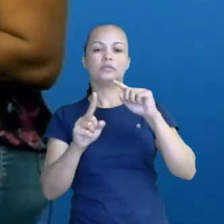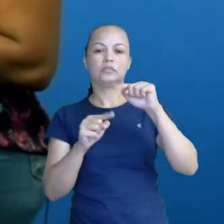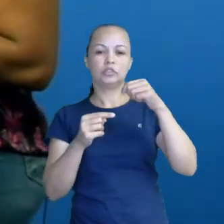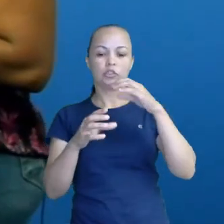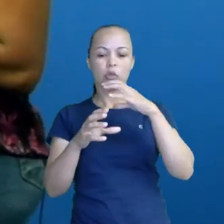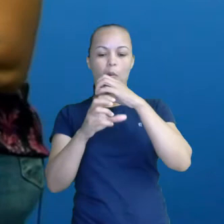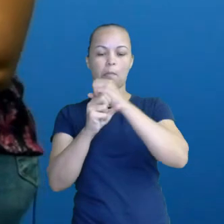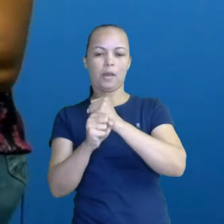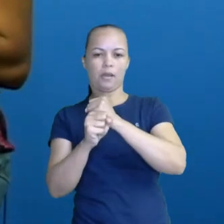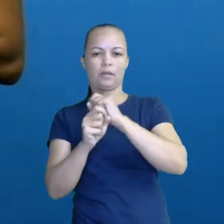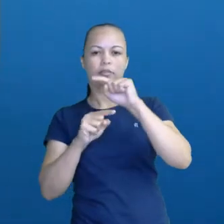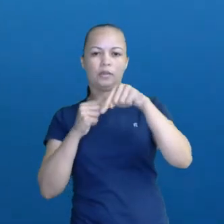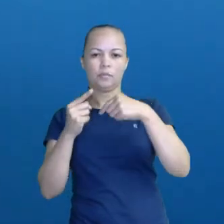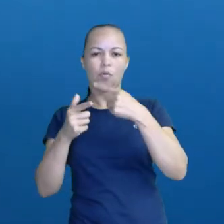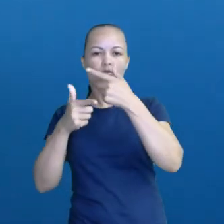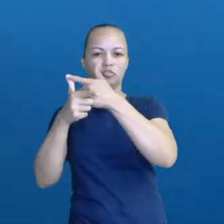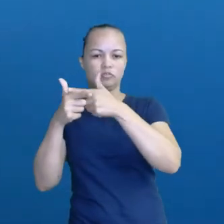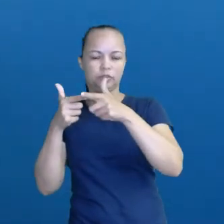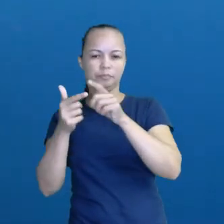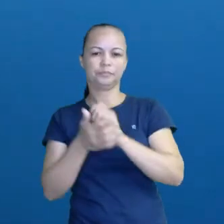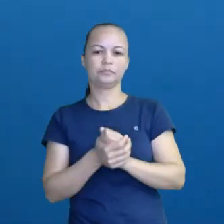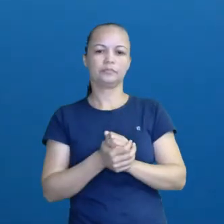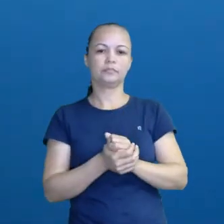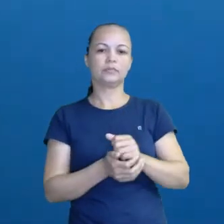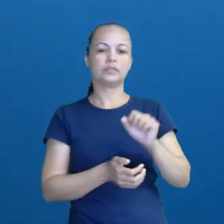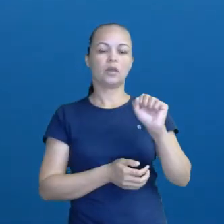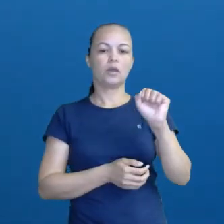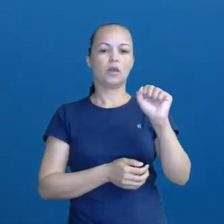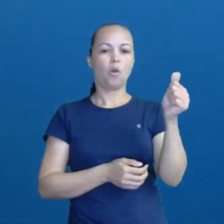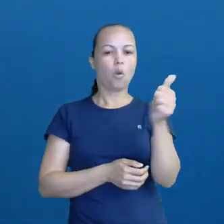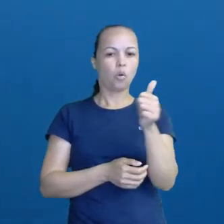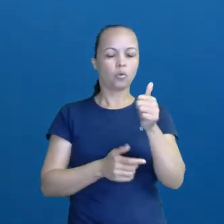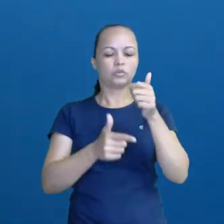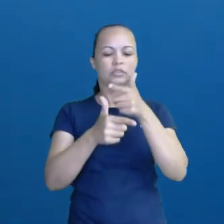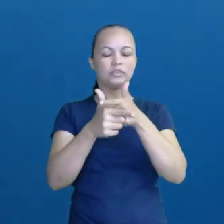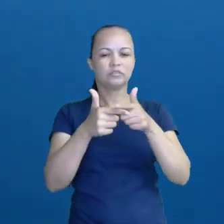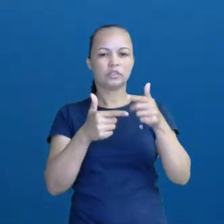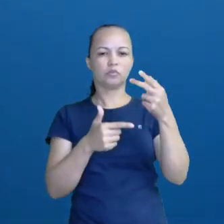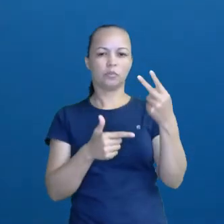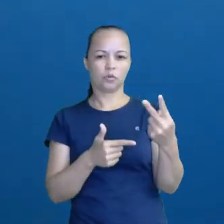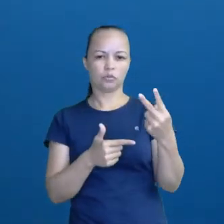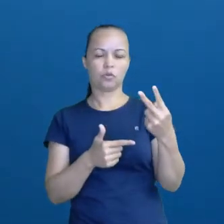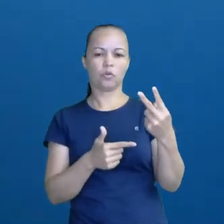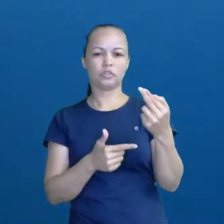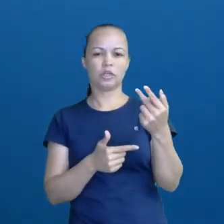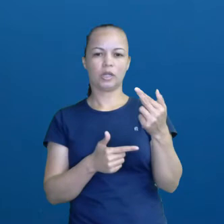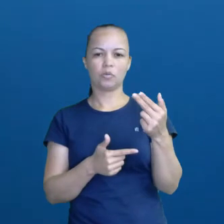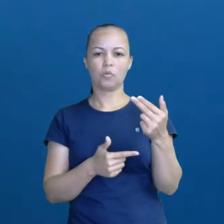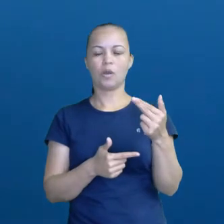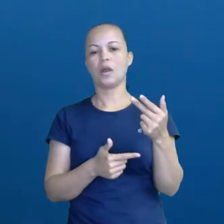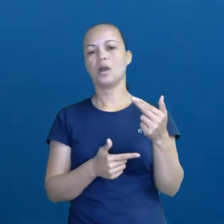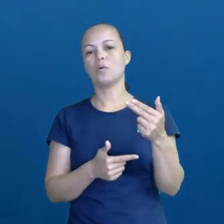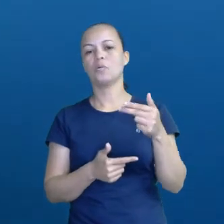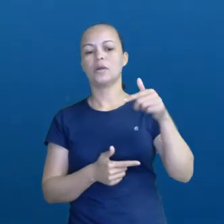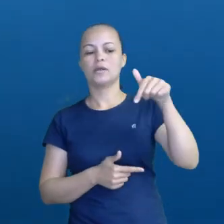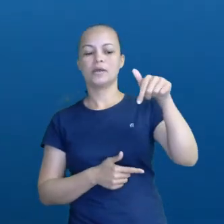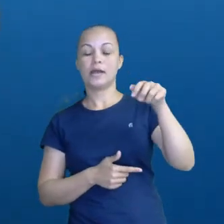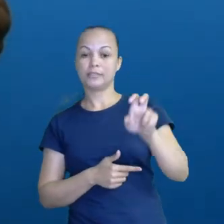dividir e vai ficar 11 / 2 vai ficar igual a